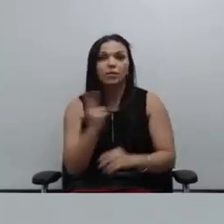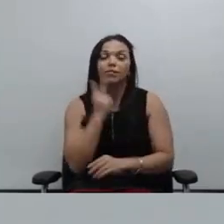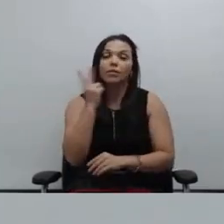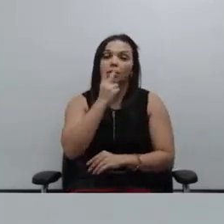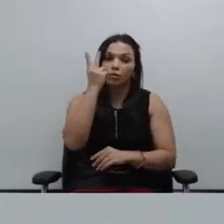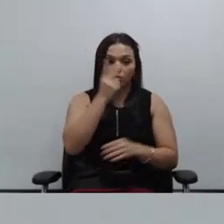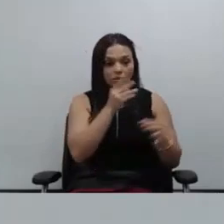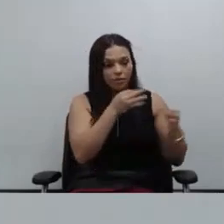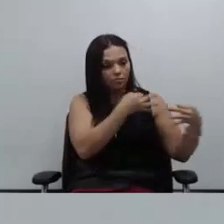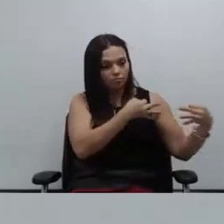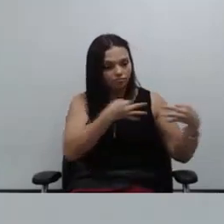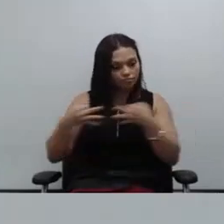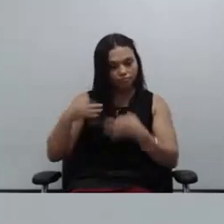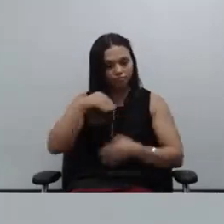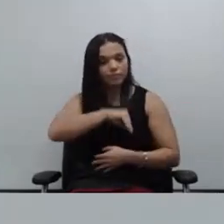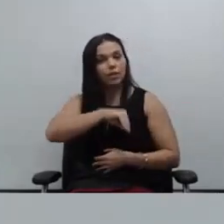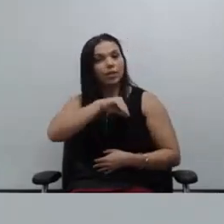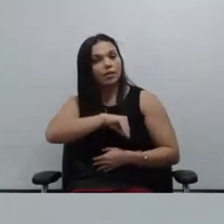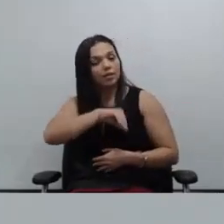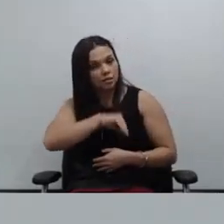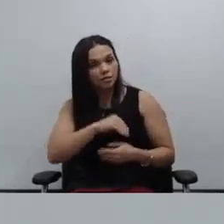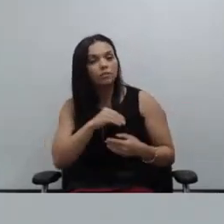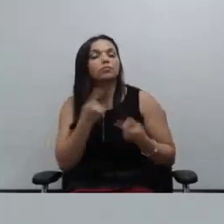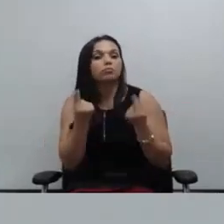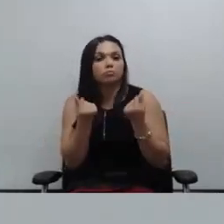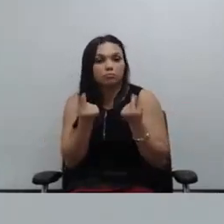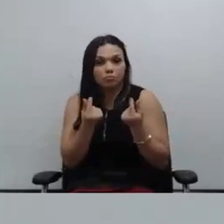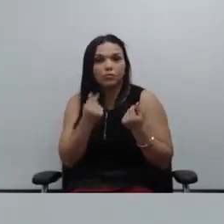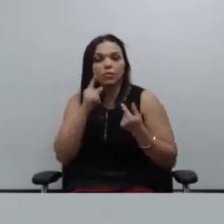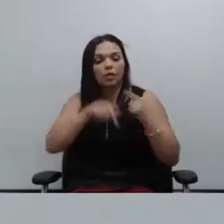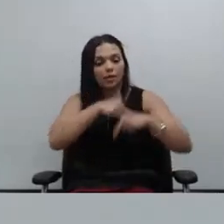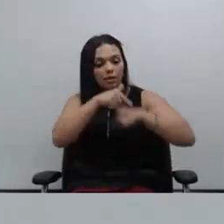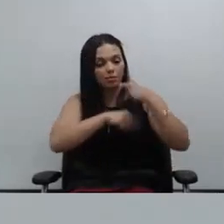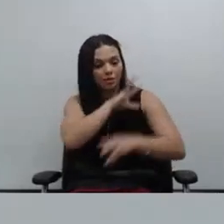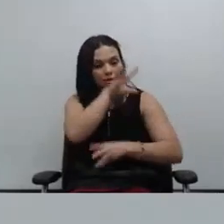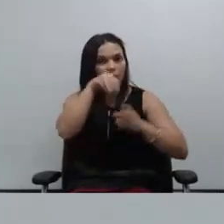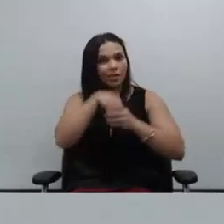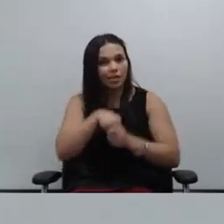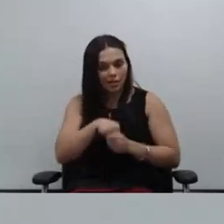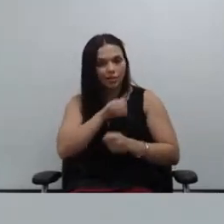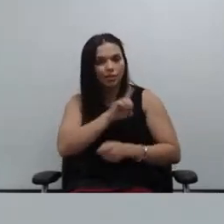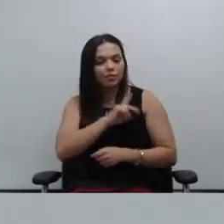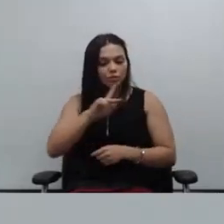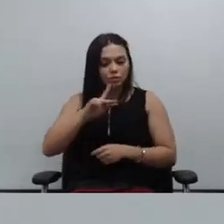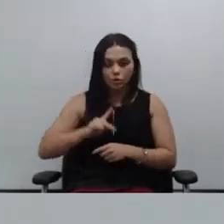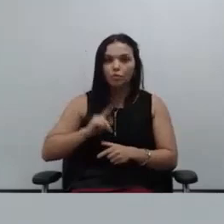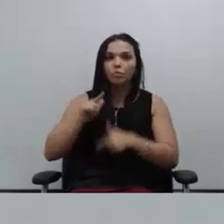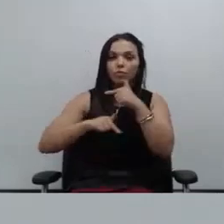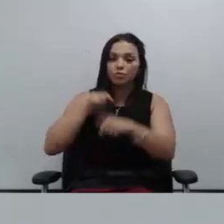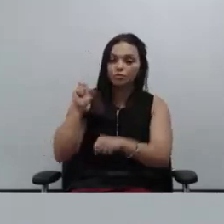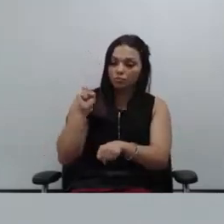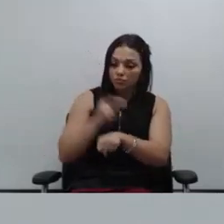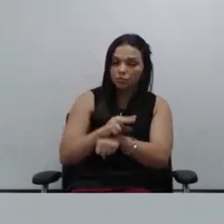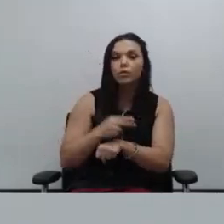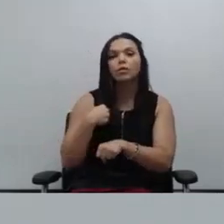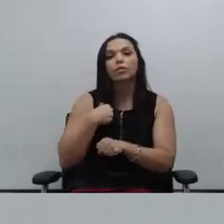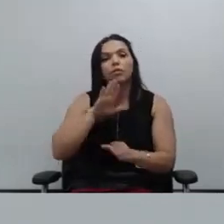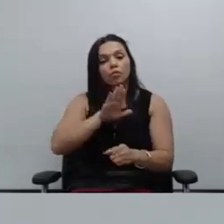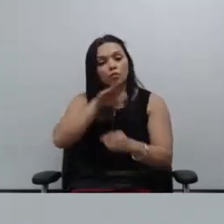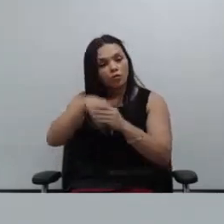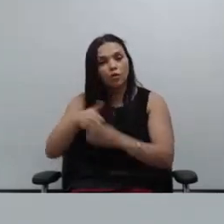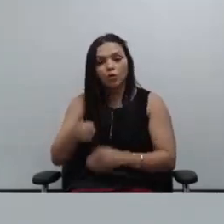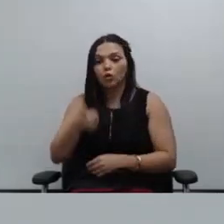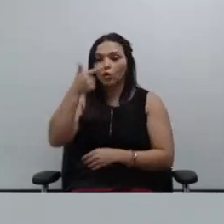e adequada remuneração dos servidores que desempenham suas funções nestes cargos em comissão, voto pela estipulação dos índices